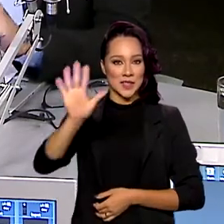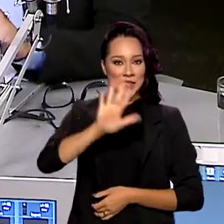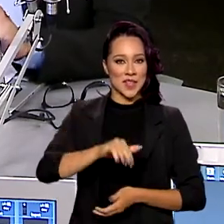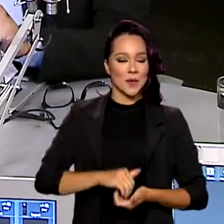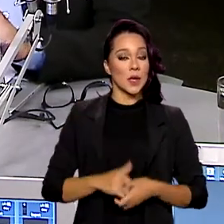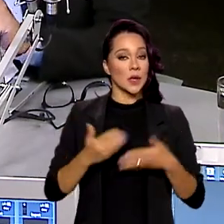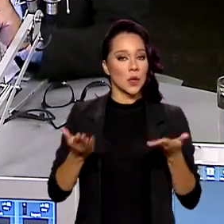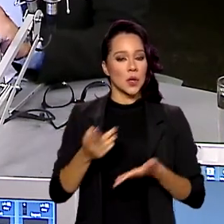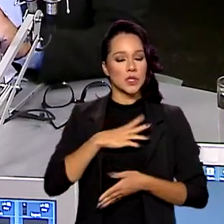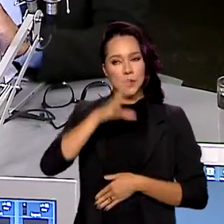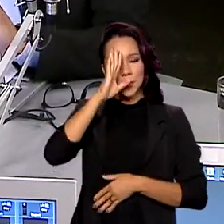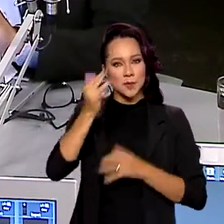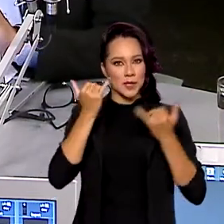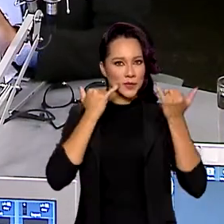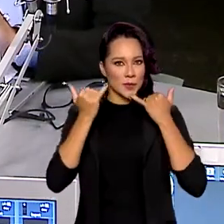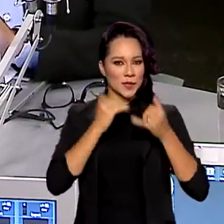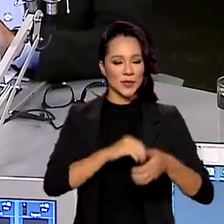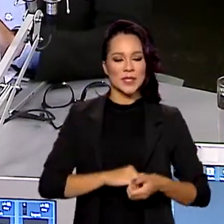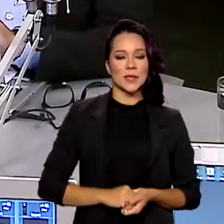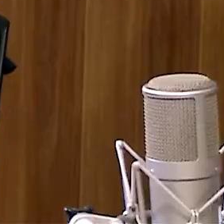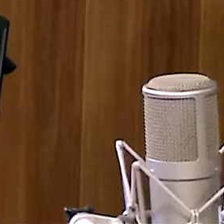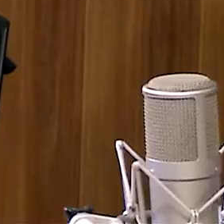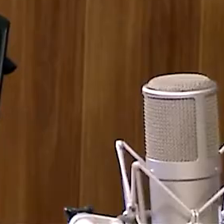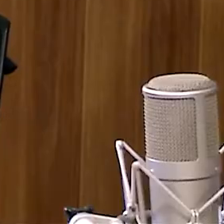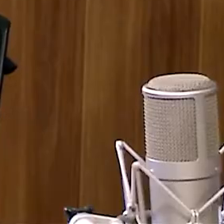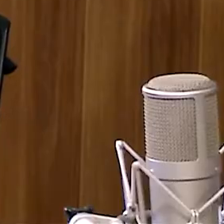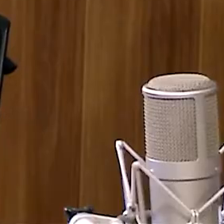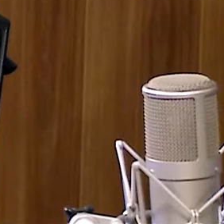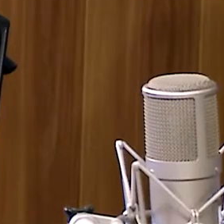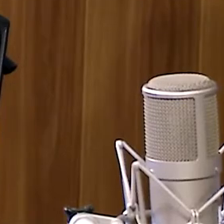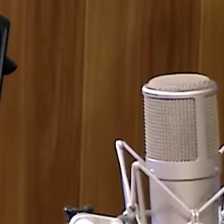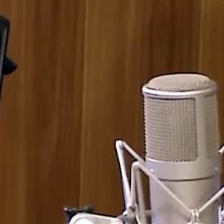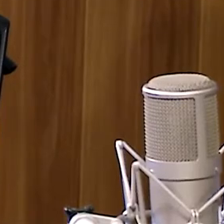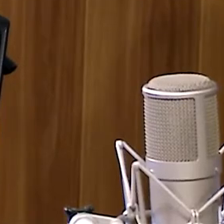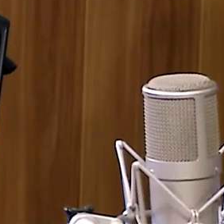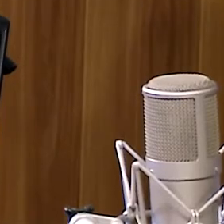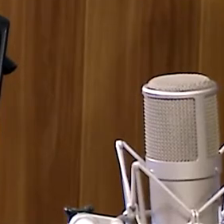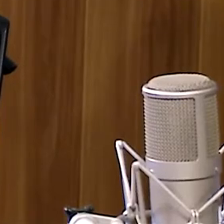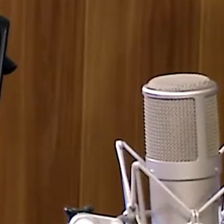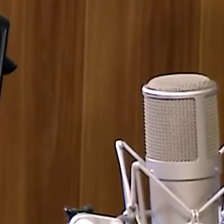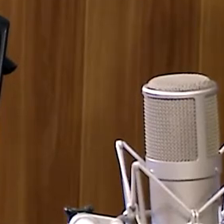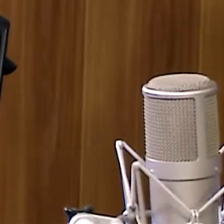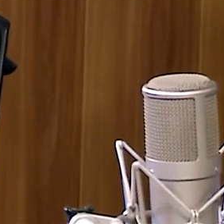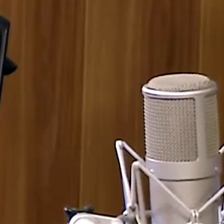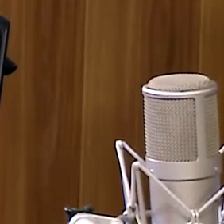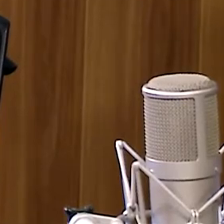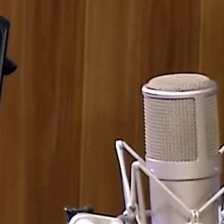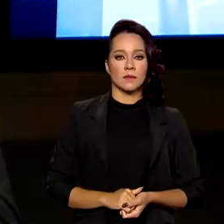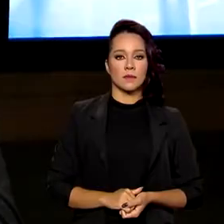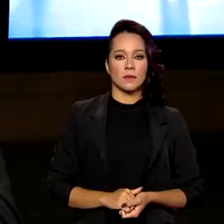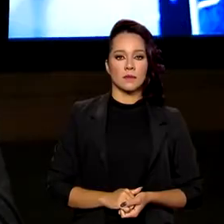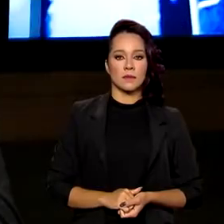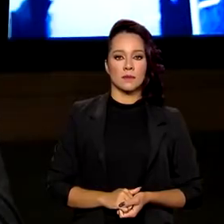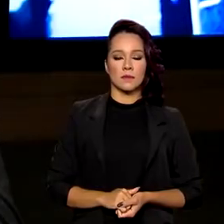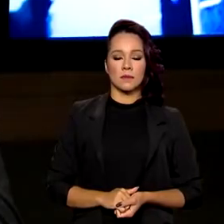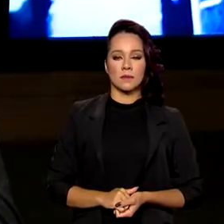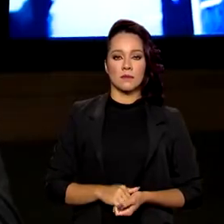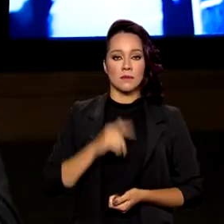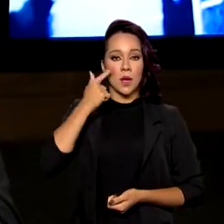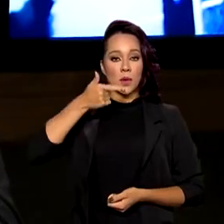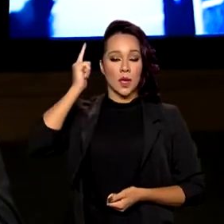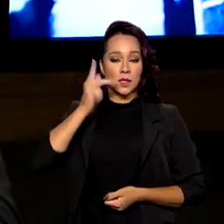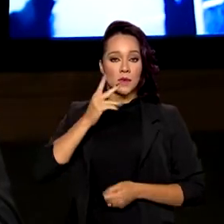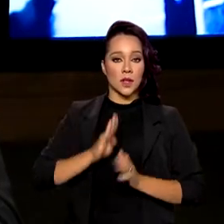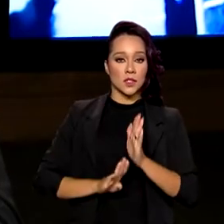repórter nacional que hoje traz os seguintes destaques STF mantém suspenso piso salarial da enfermagem Guedes fala em crescimento